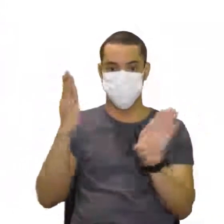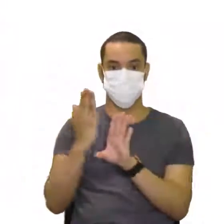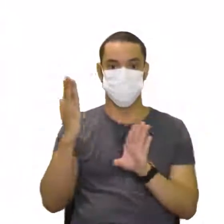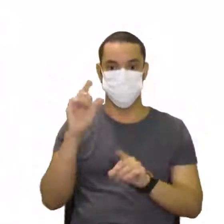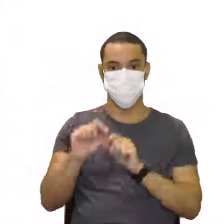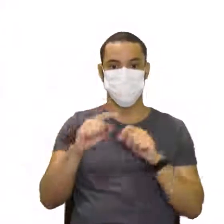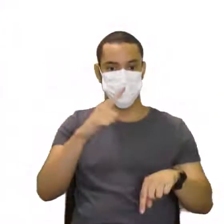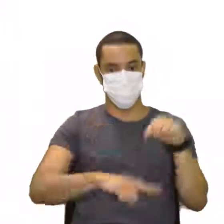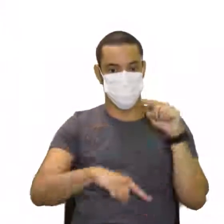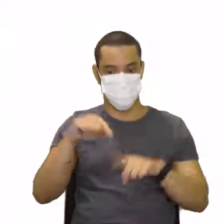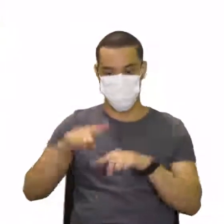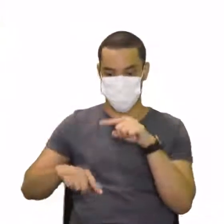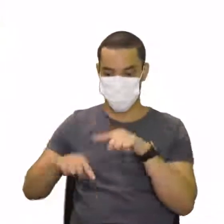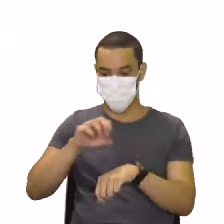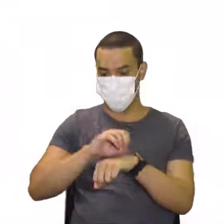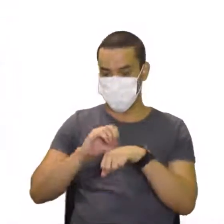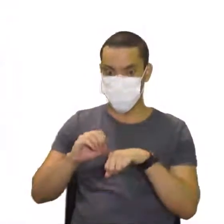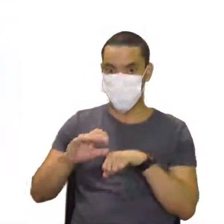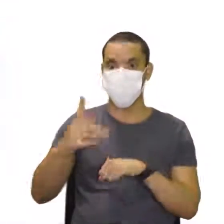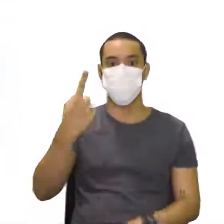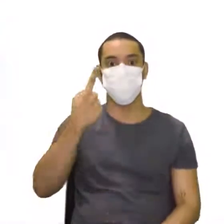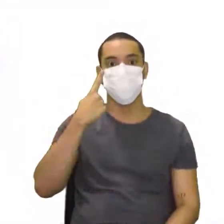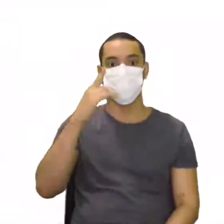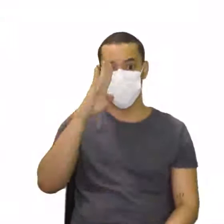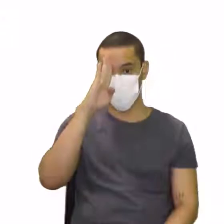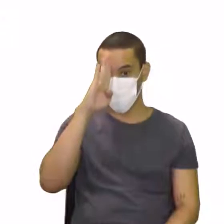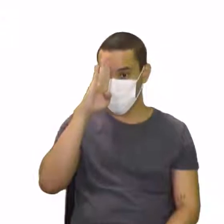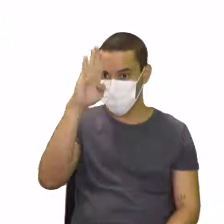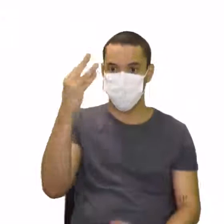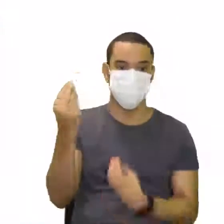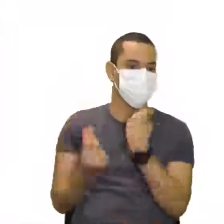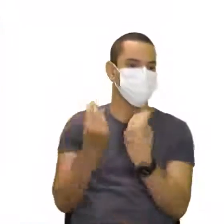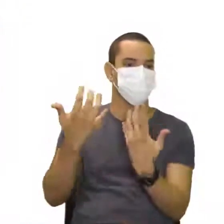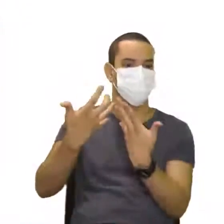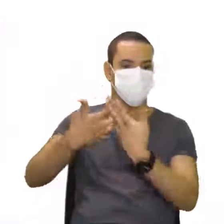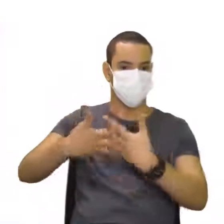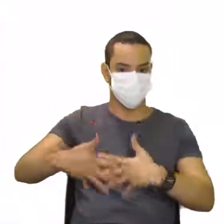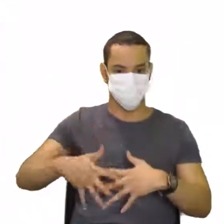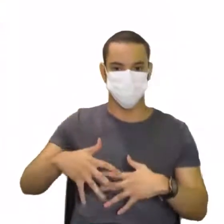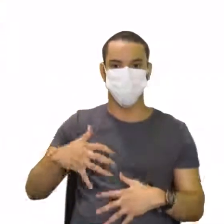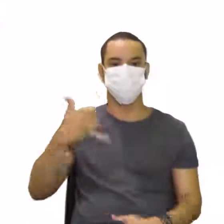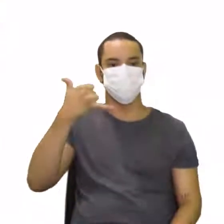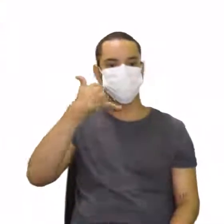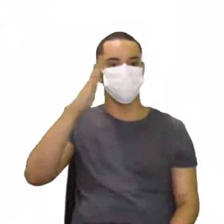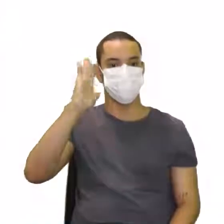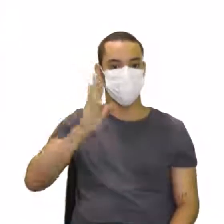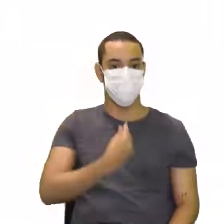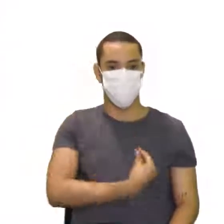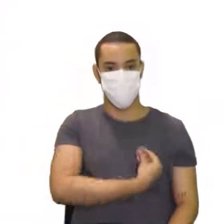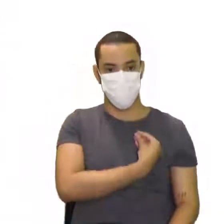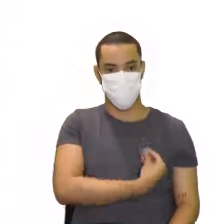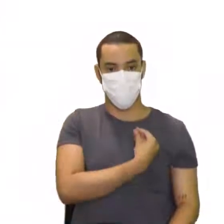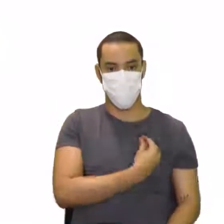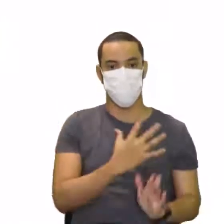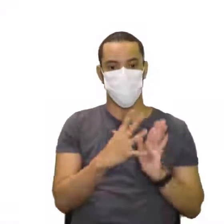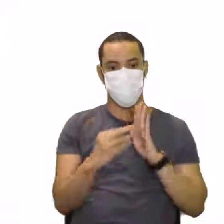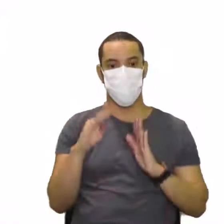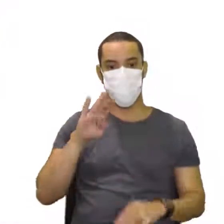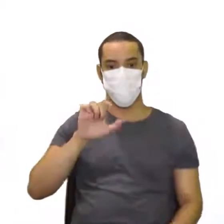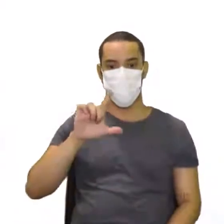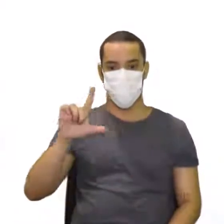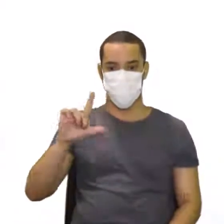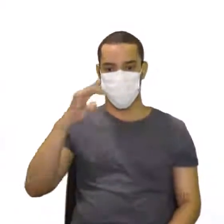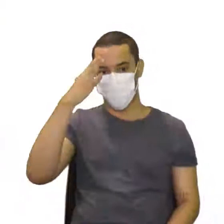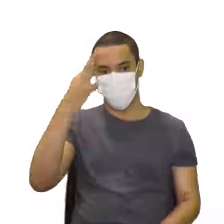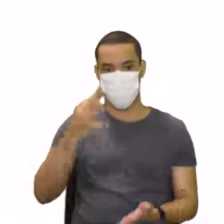de materiais condutores, ok? O princípio de funcionamento do telefone, já presente no modelo de Bell, consiste